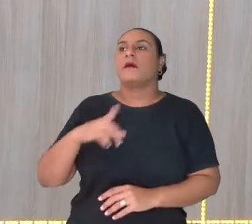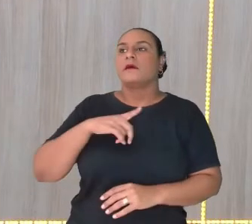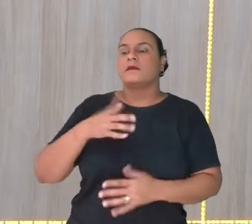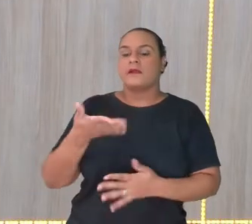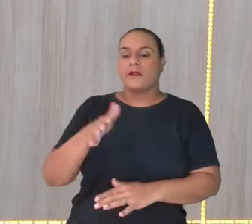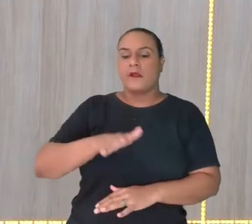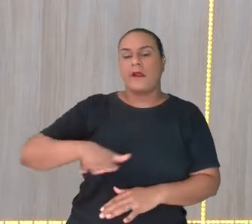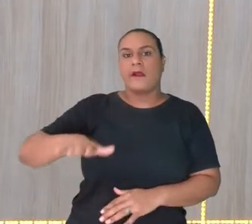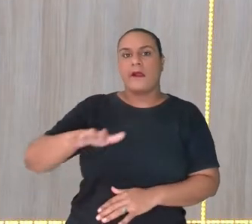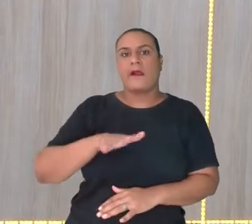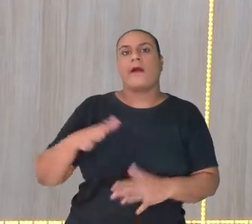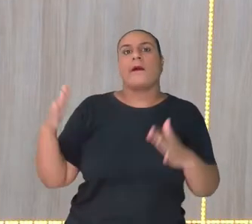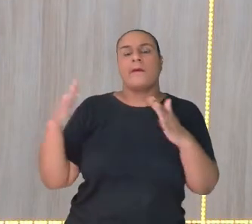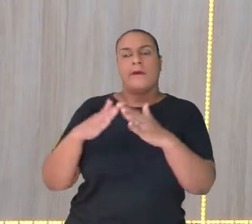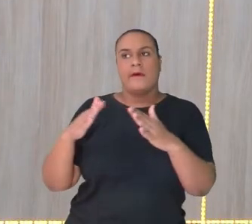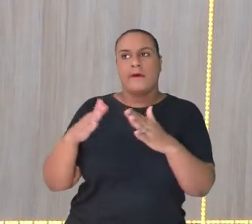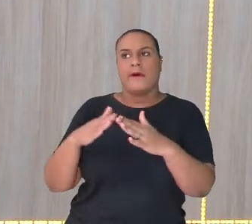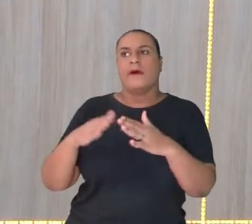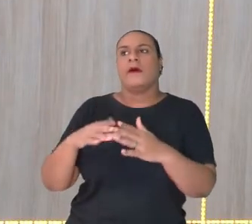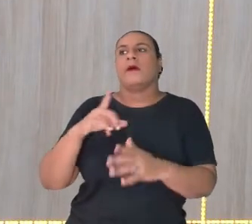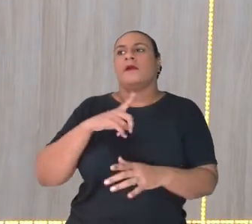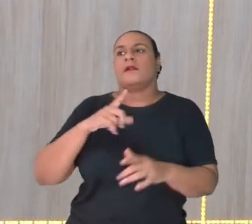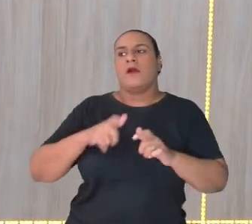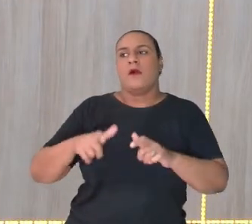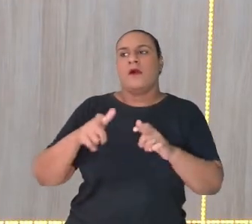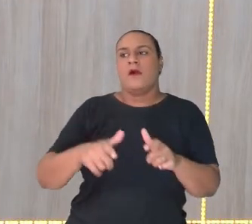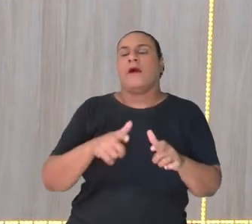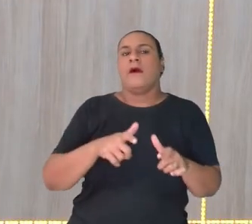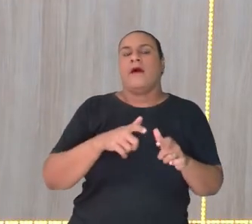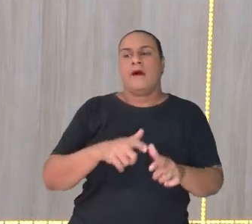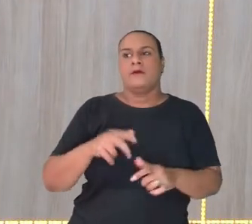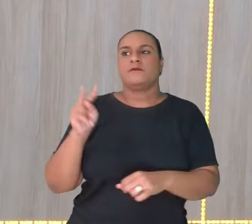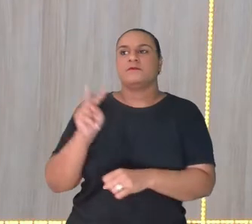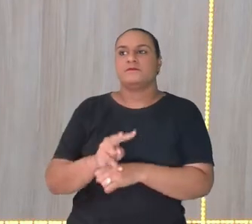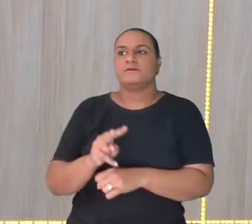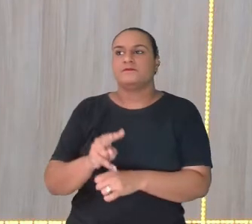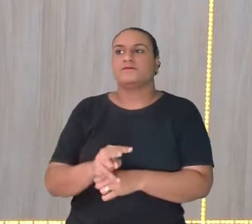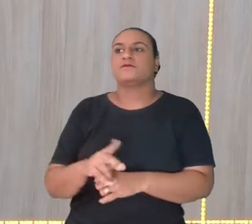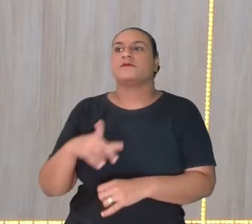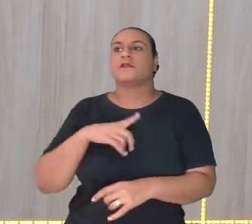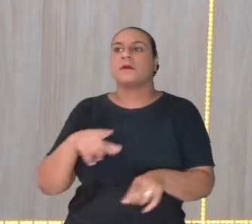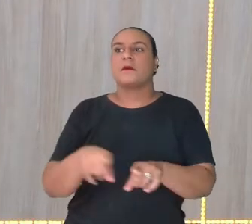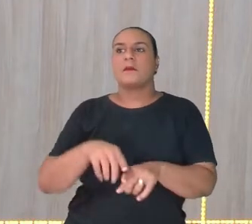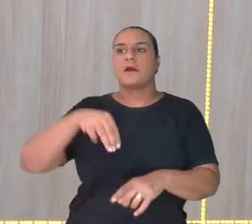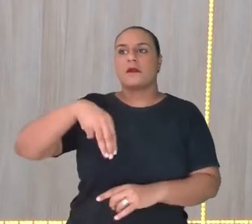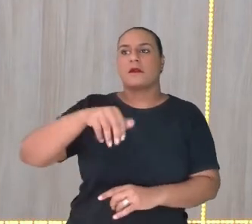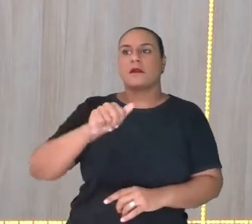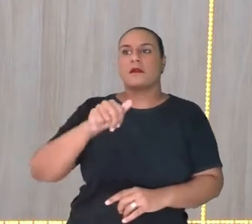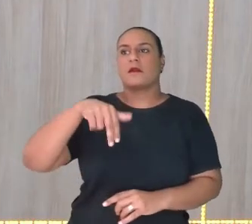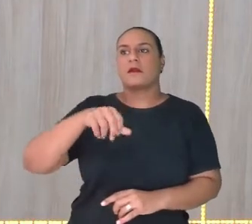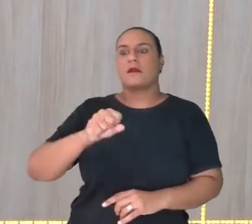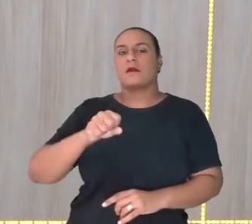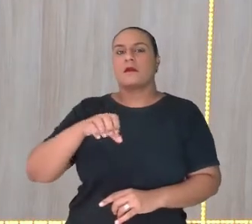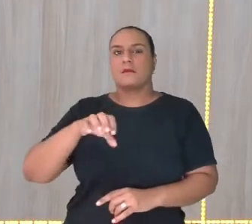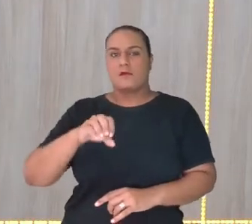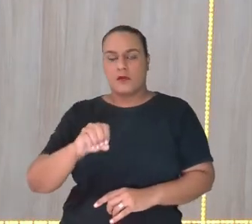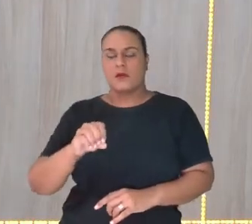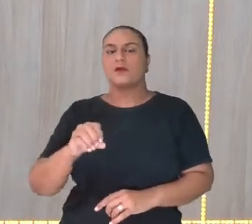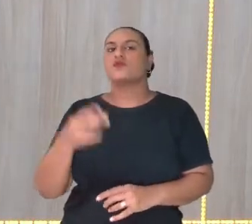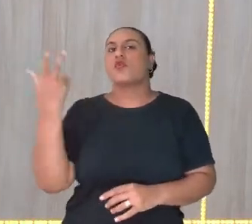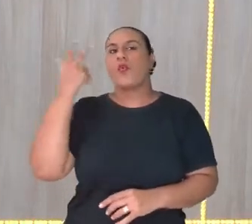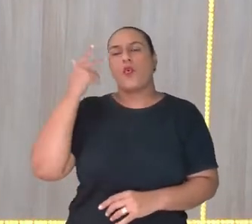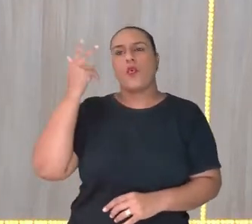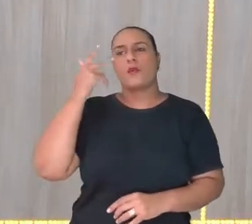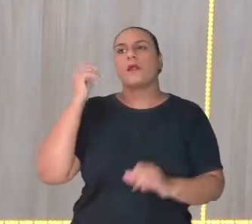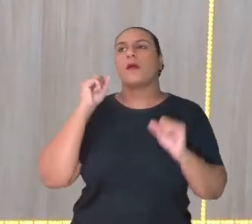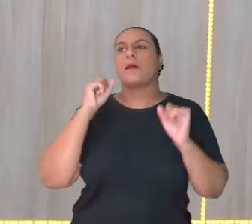né, de moradia, tinha os locais de pasto, mas tinha também o chamado manso comunal, que eram as terras de uso comum,